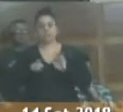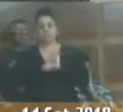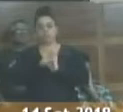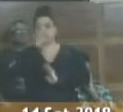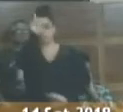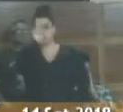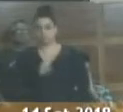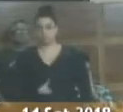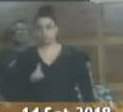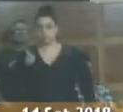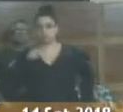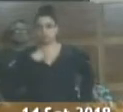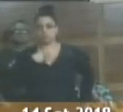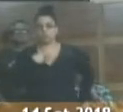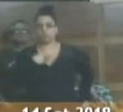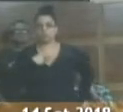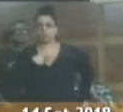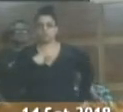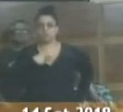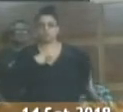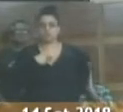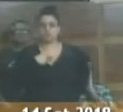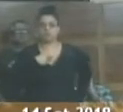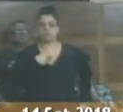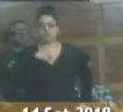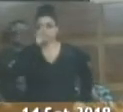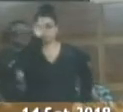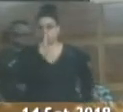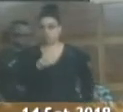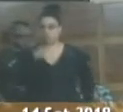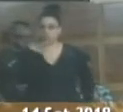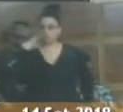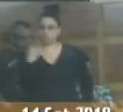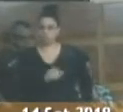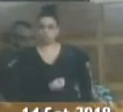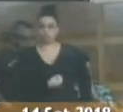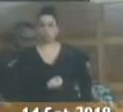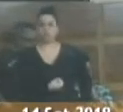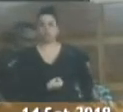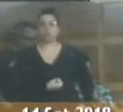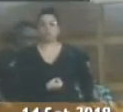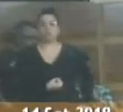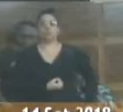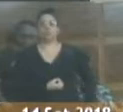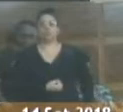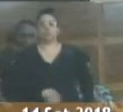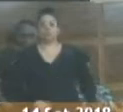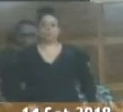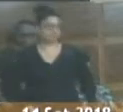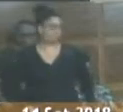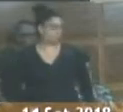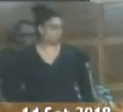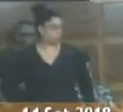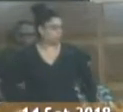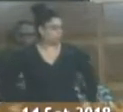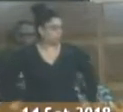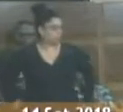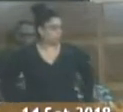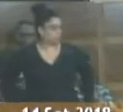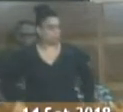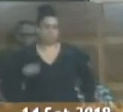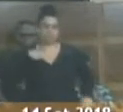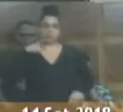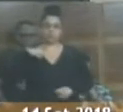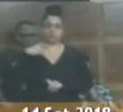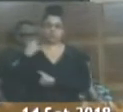direito, defendendo o direito de todos, das populações tradicionais, está sendo ameaçado, está